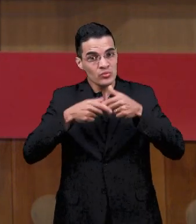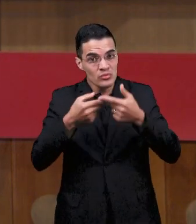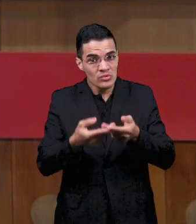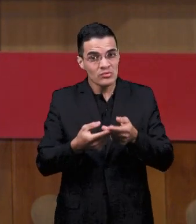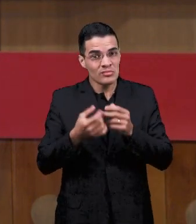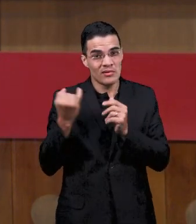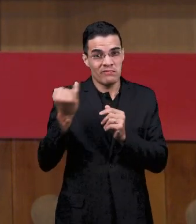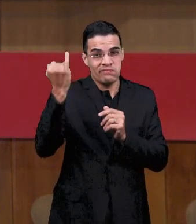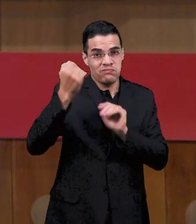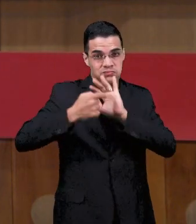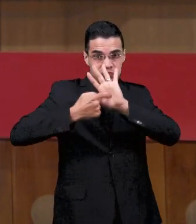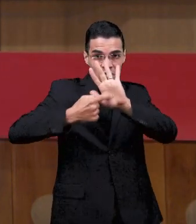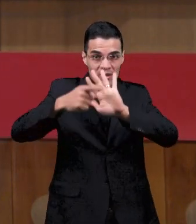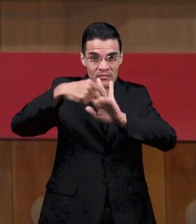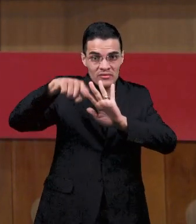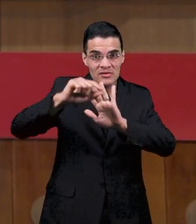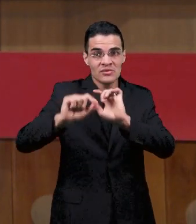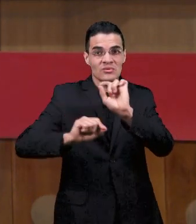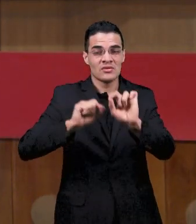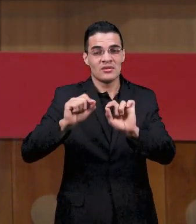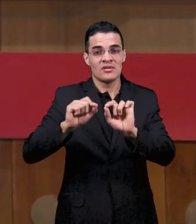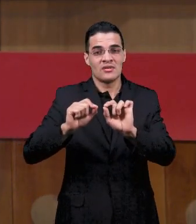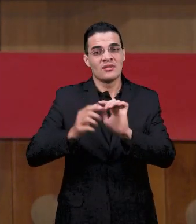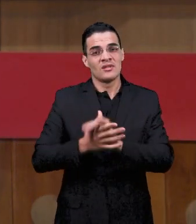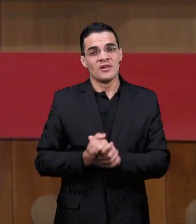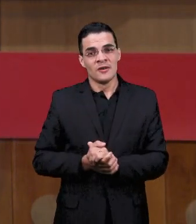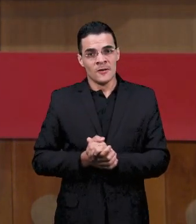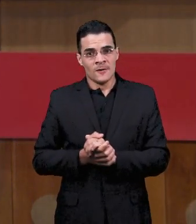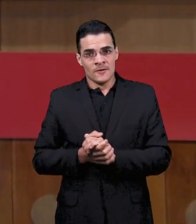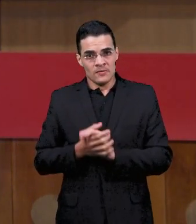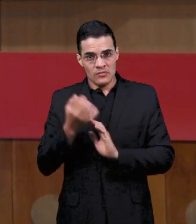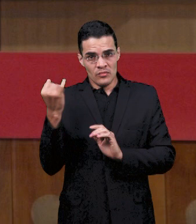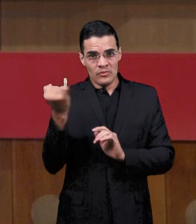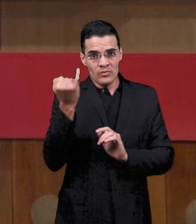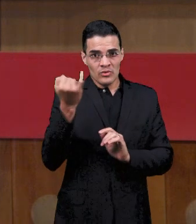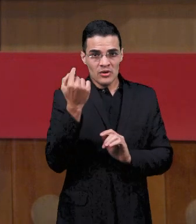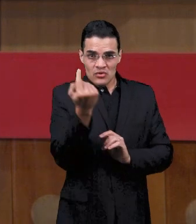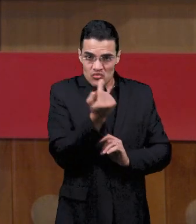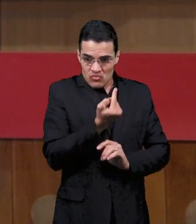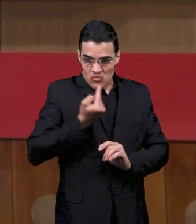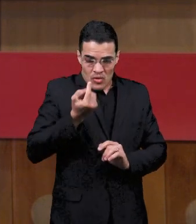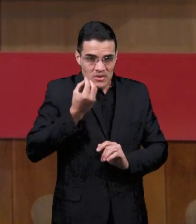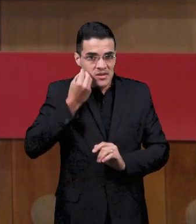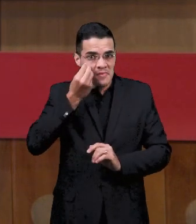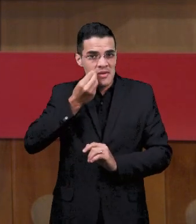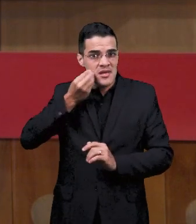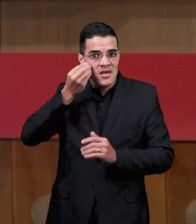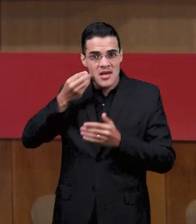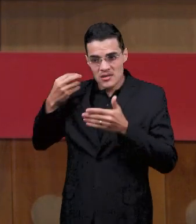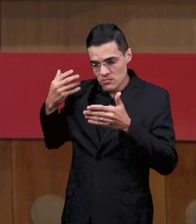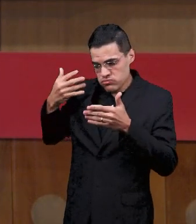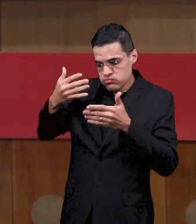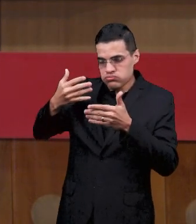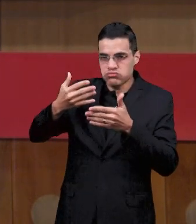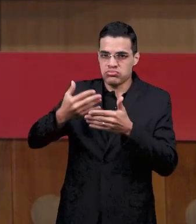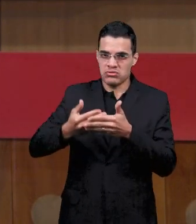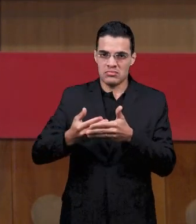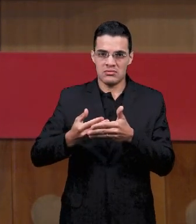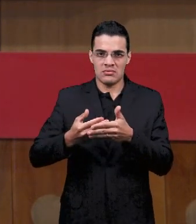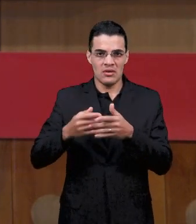importância daquilo que nós ouvimos e daquilo que nós damos ouvidos e paramos para ouvir.